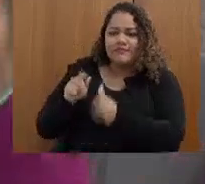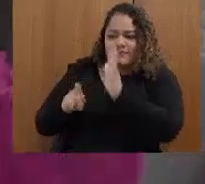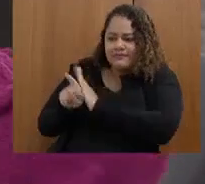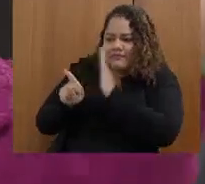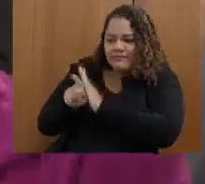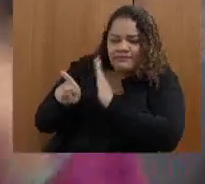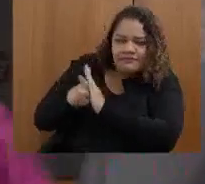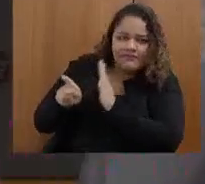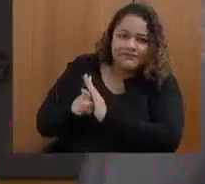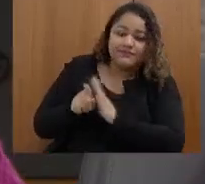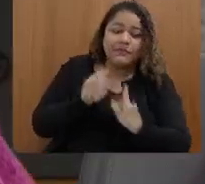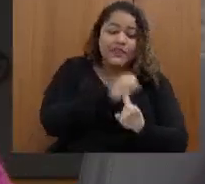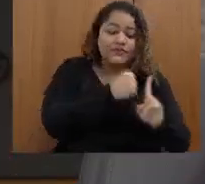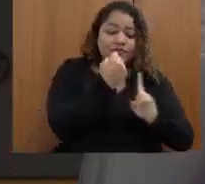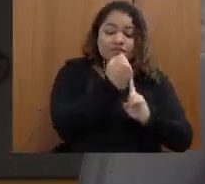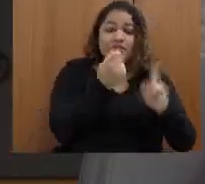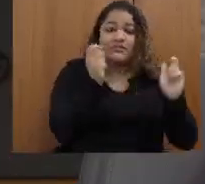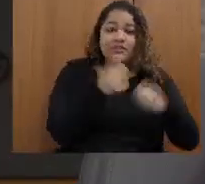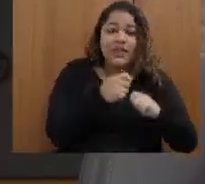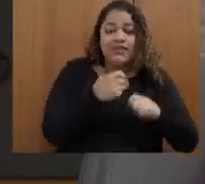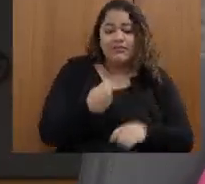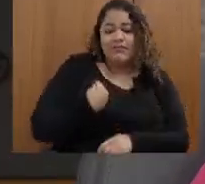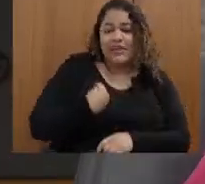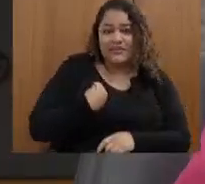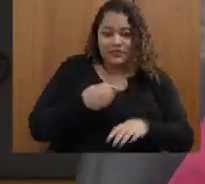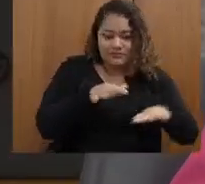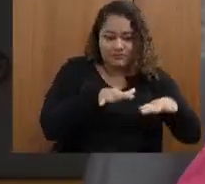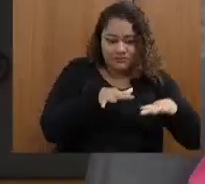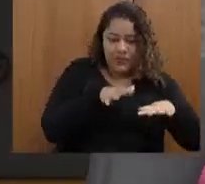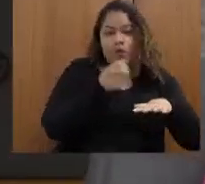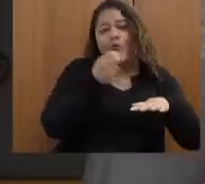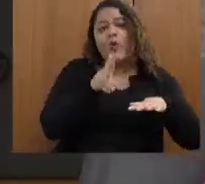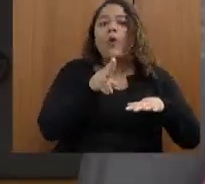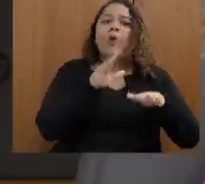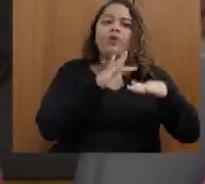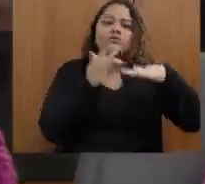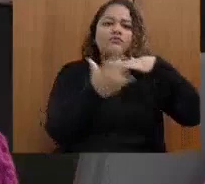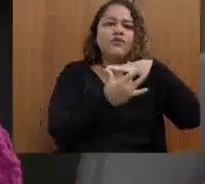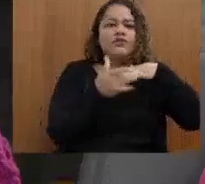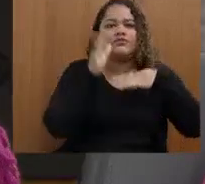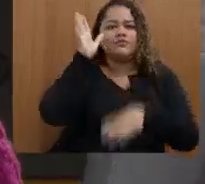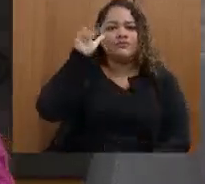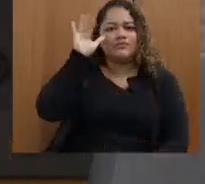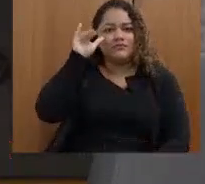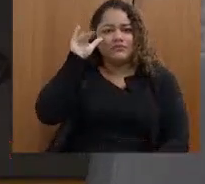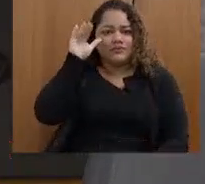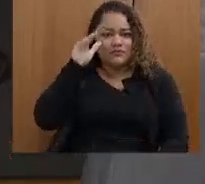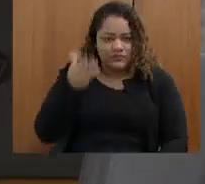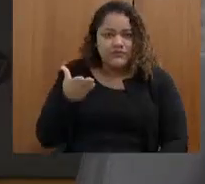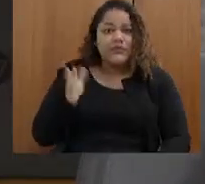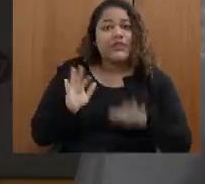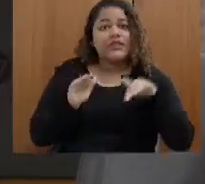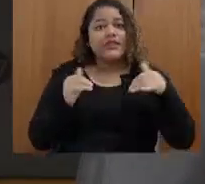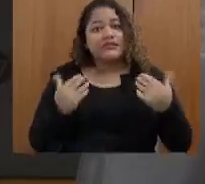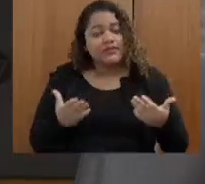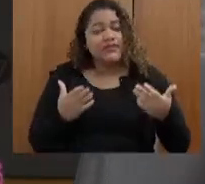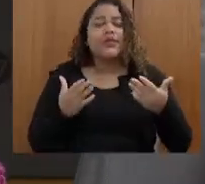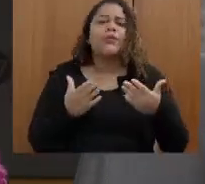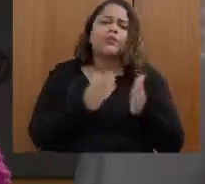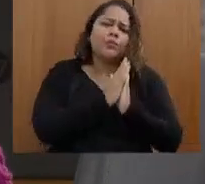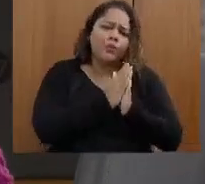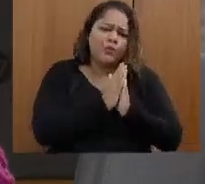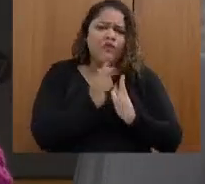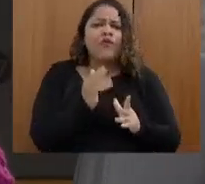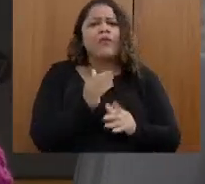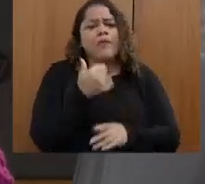presente aqui ou pelas redes Então queria deixar esse pedido para vocês para gente dar aí um exemplo de como